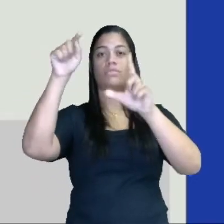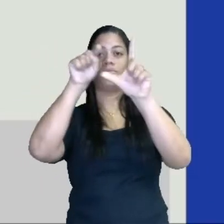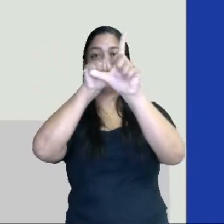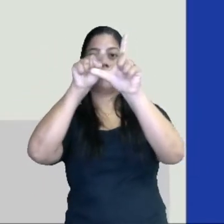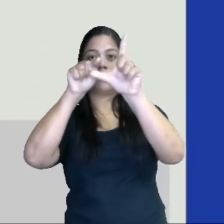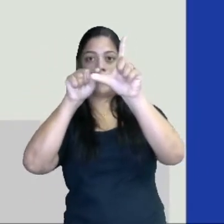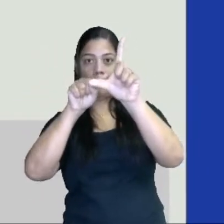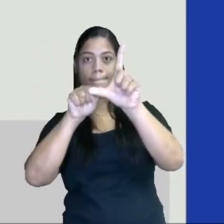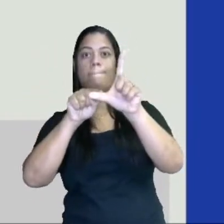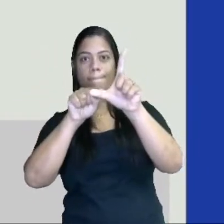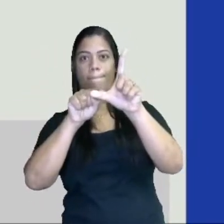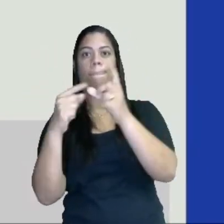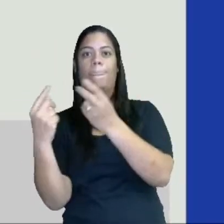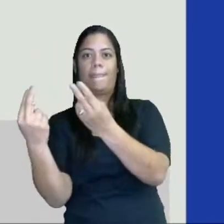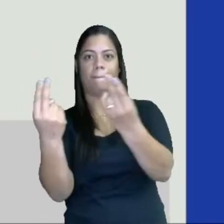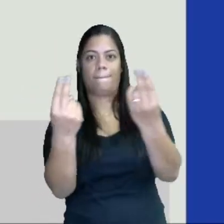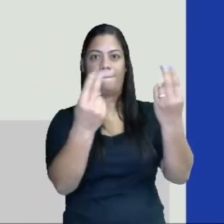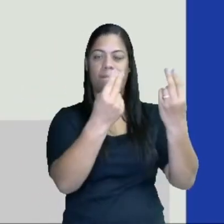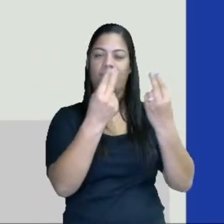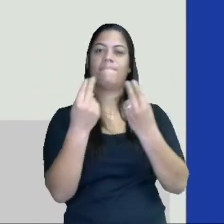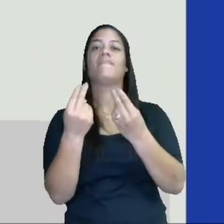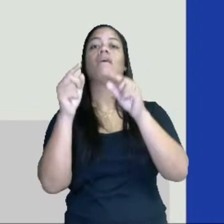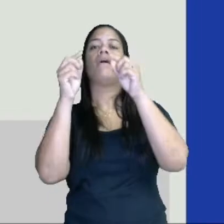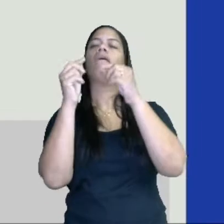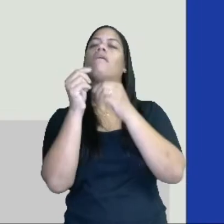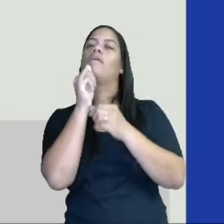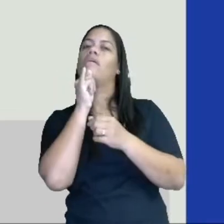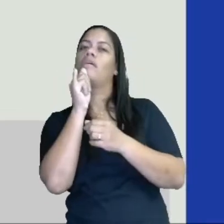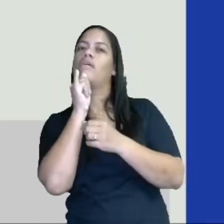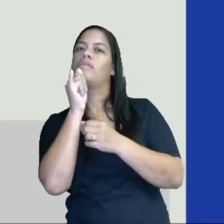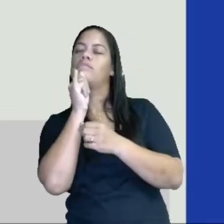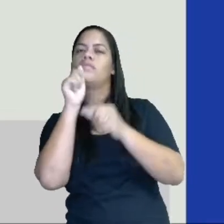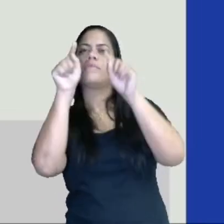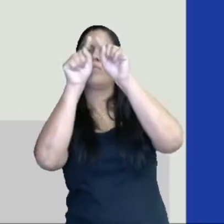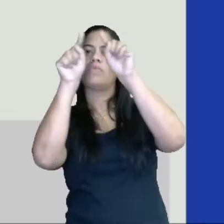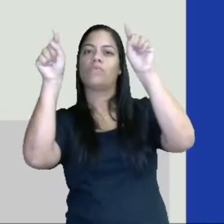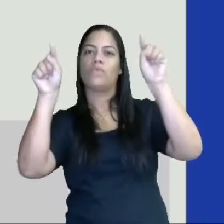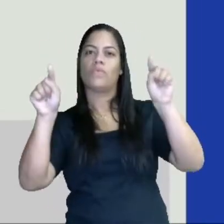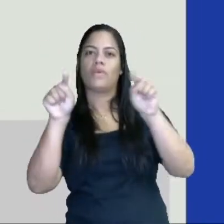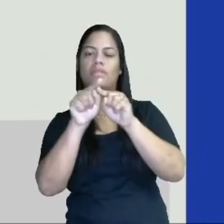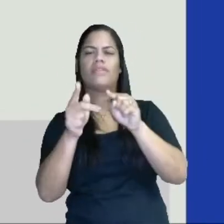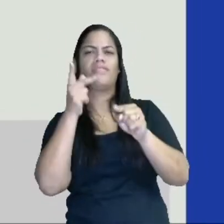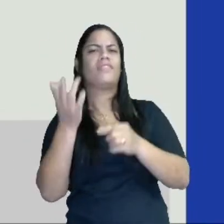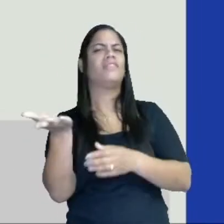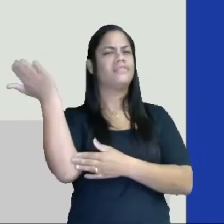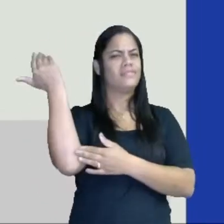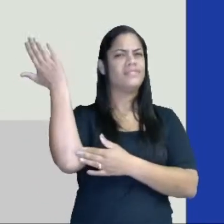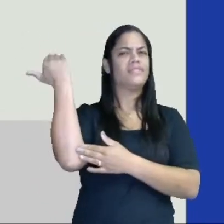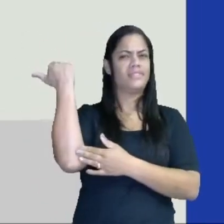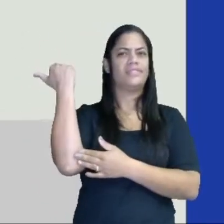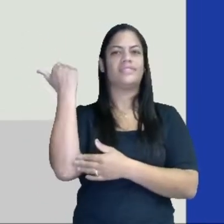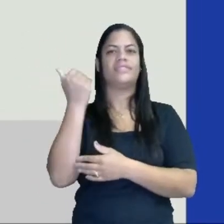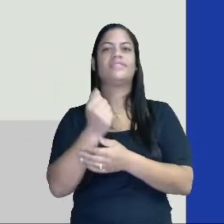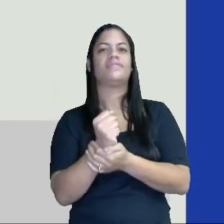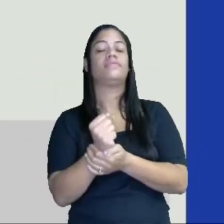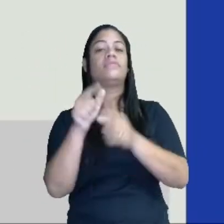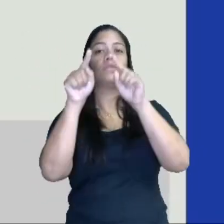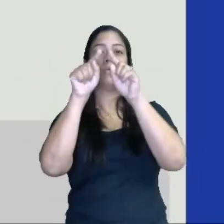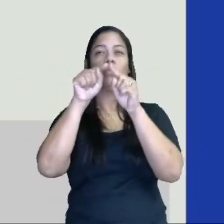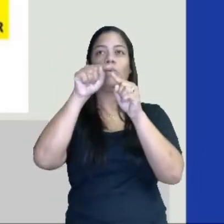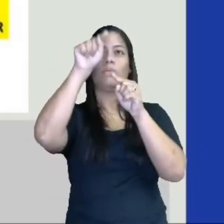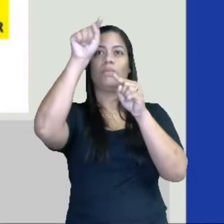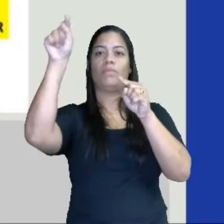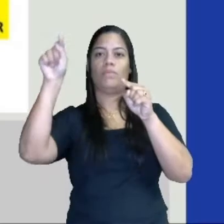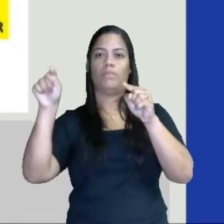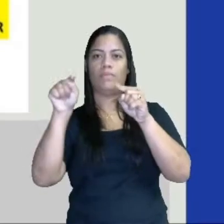mesmo tempo equiláteros e equiângulos. Por exemplo, o quadrado, como eu tinha falado para vocês anteriormente, ó. Por exemplo, o quadrado é